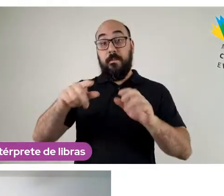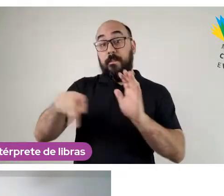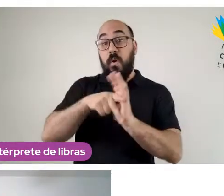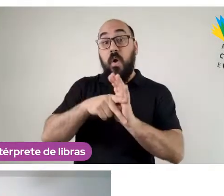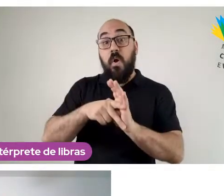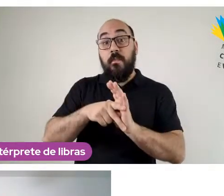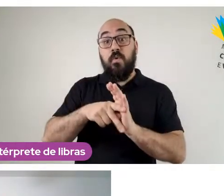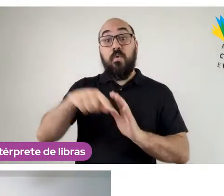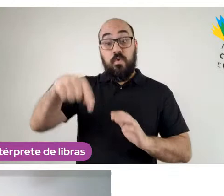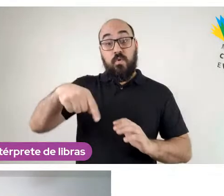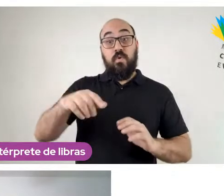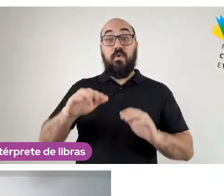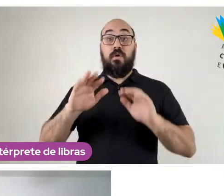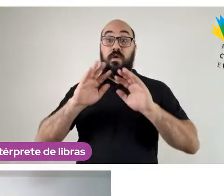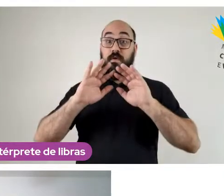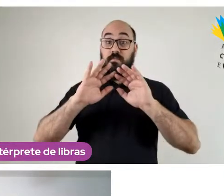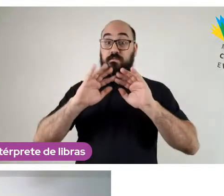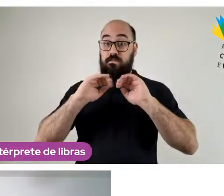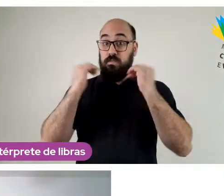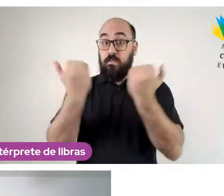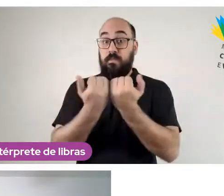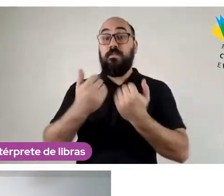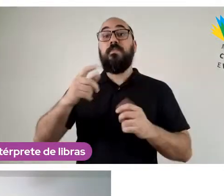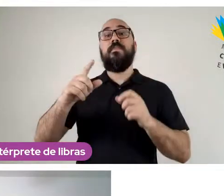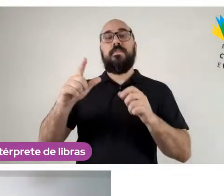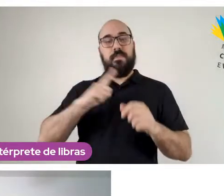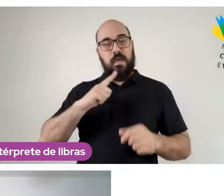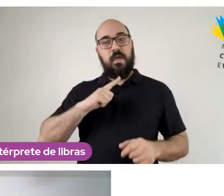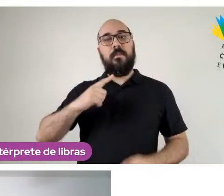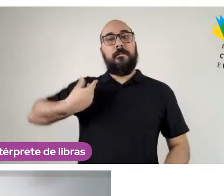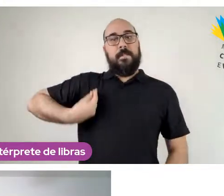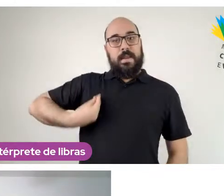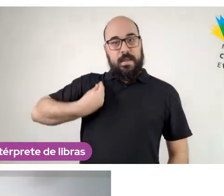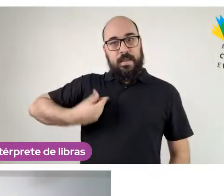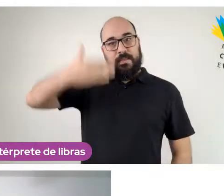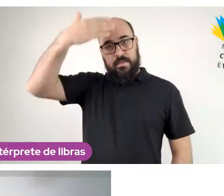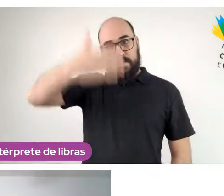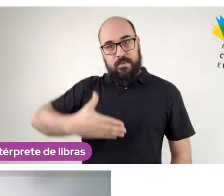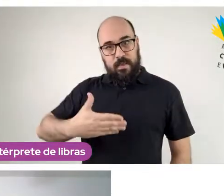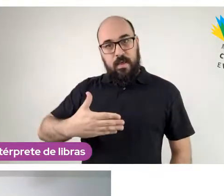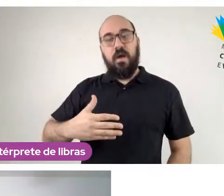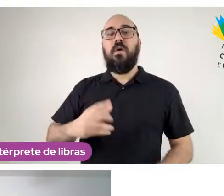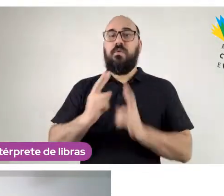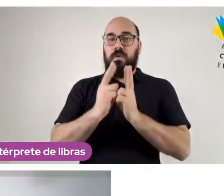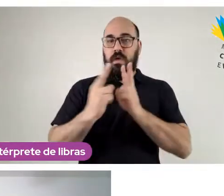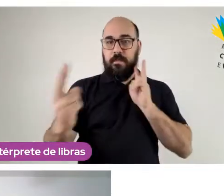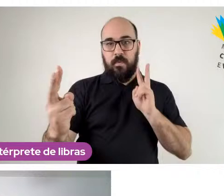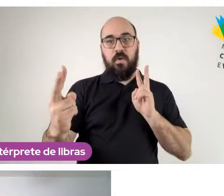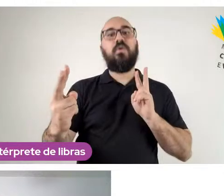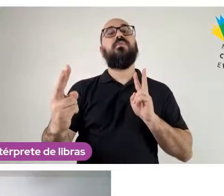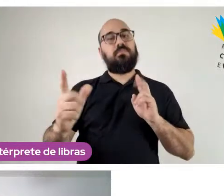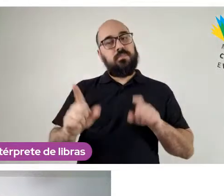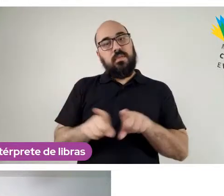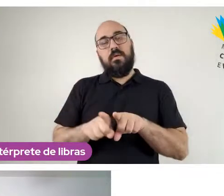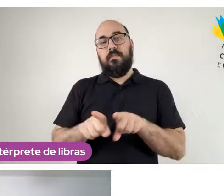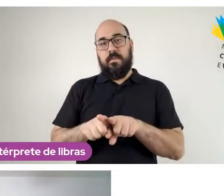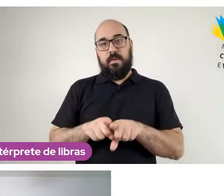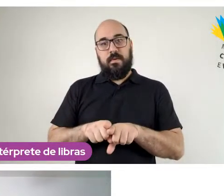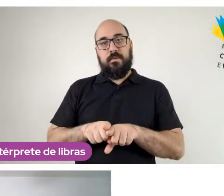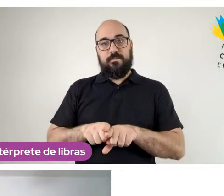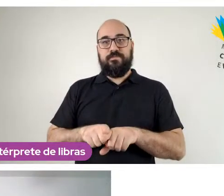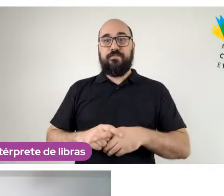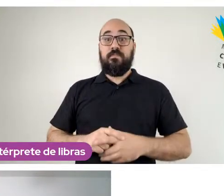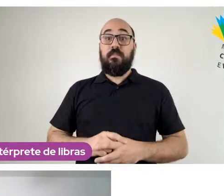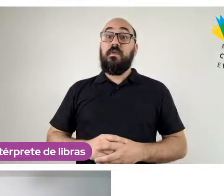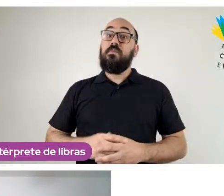né? Então, nós vamos ter algumas atividades presenciais e algumas atividades remotas. Então,